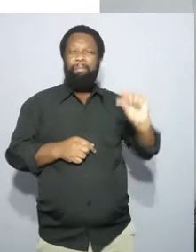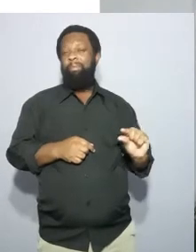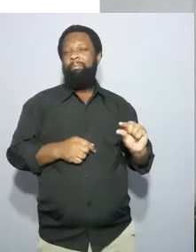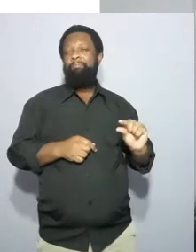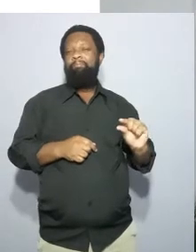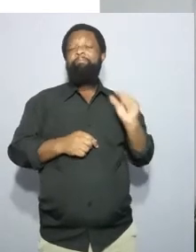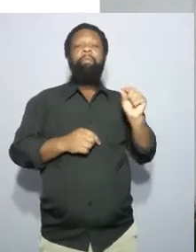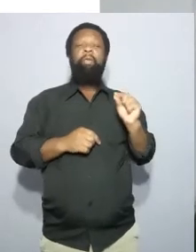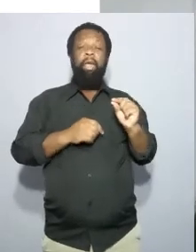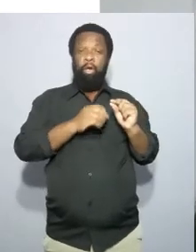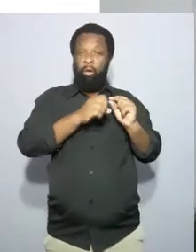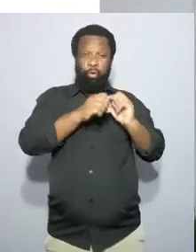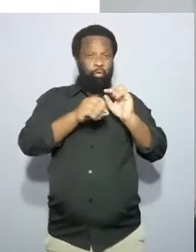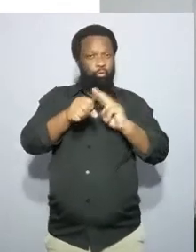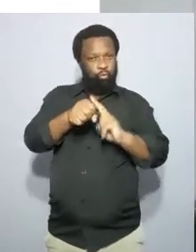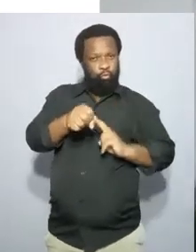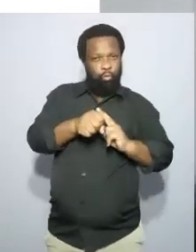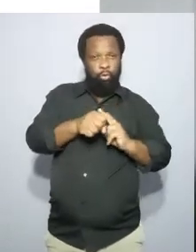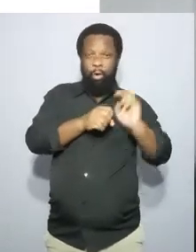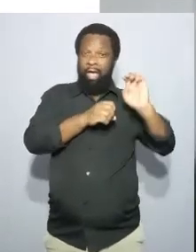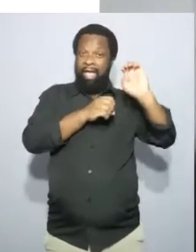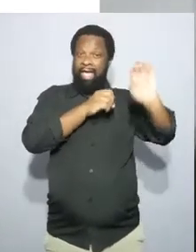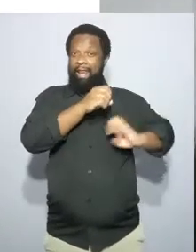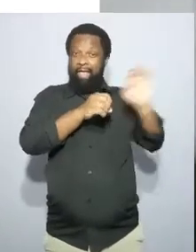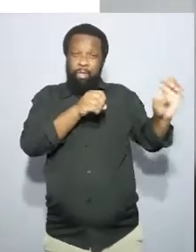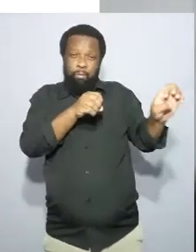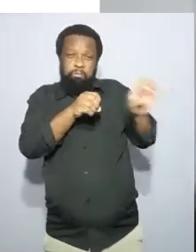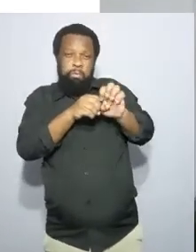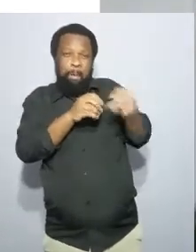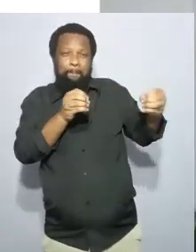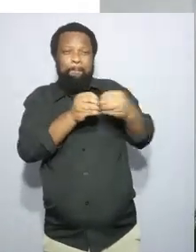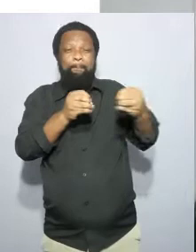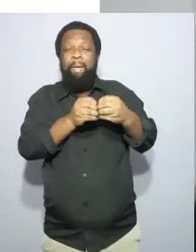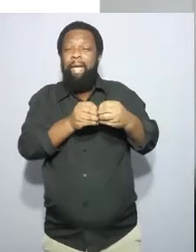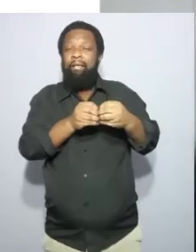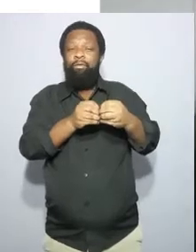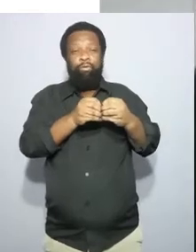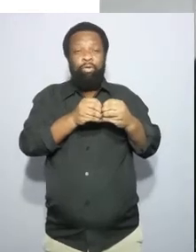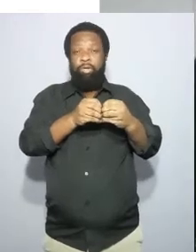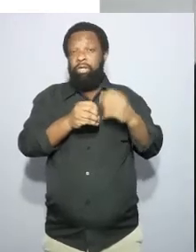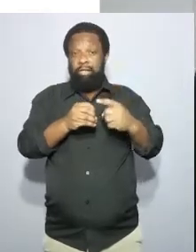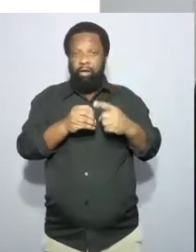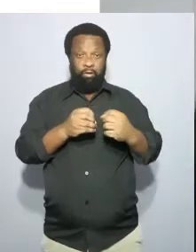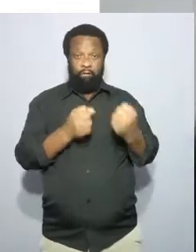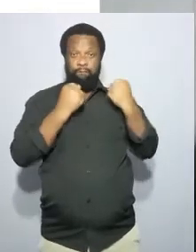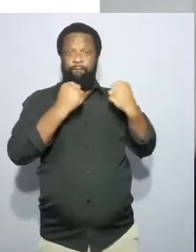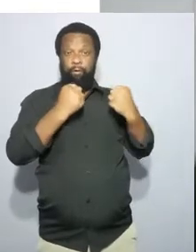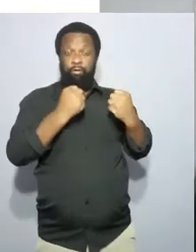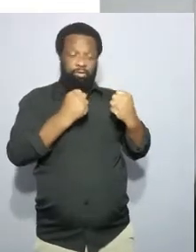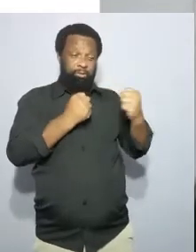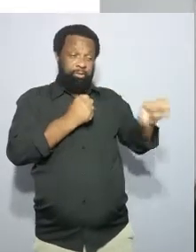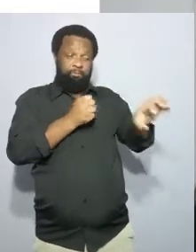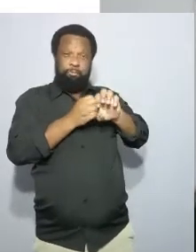ele está próximo do núcleo, está mais próximo do núcleo. Ele está mais atraído pelo núcleo. O poder de atração